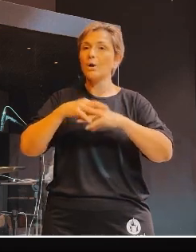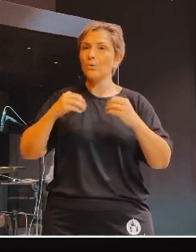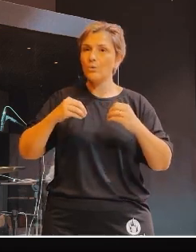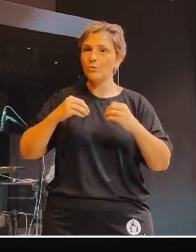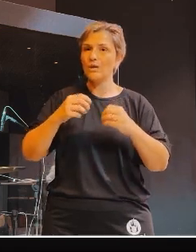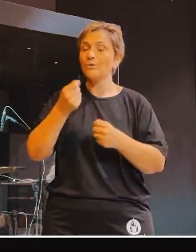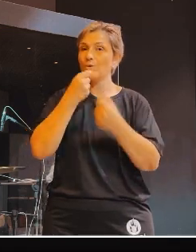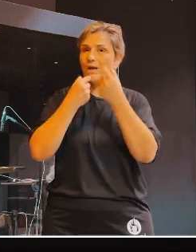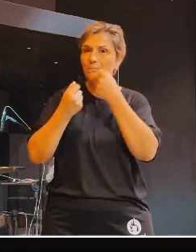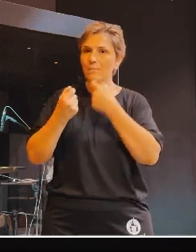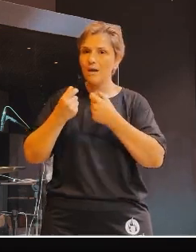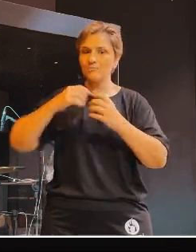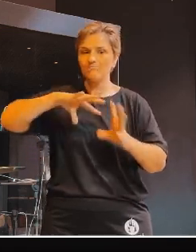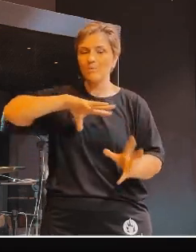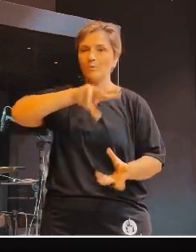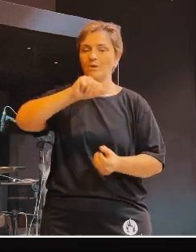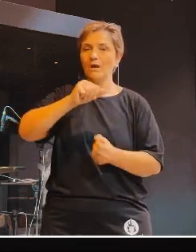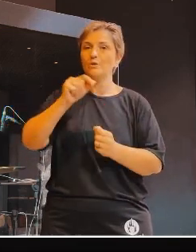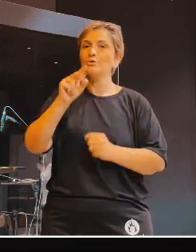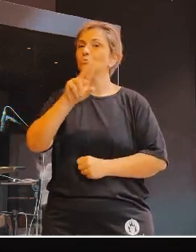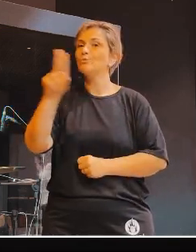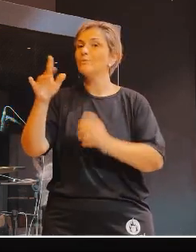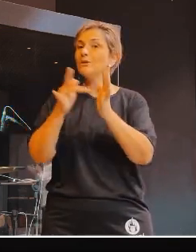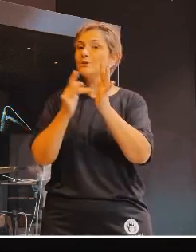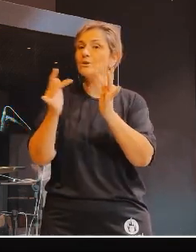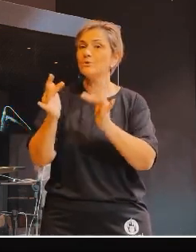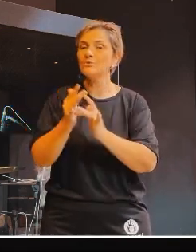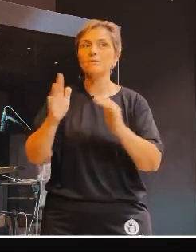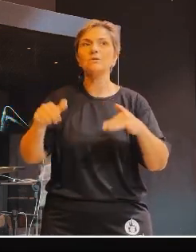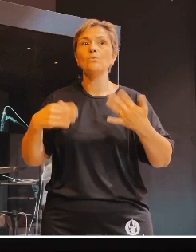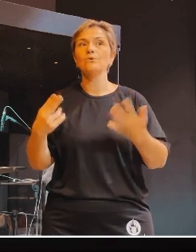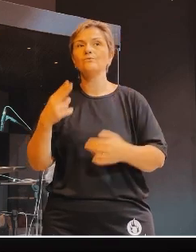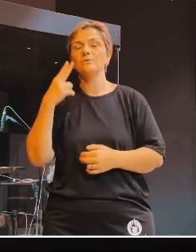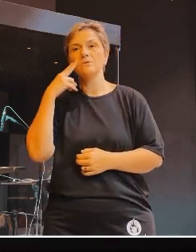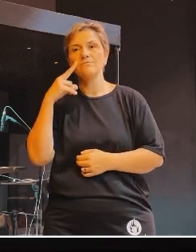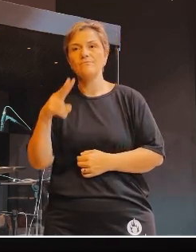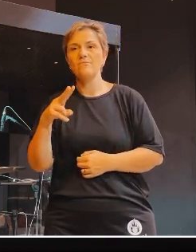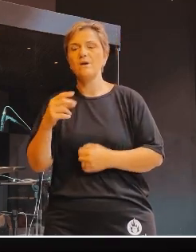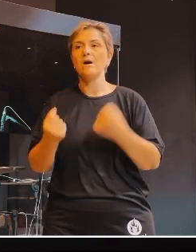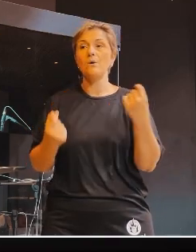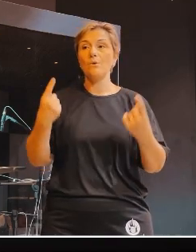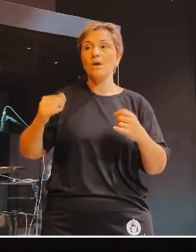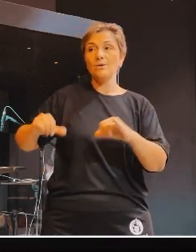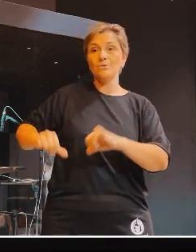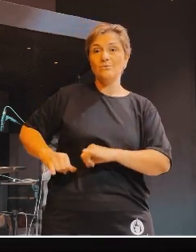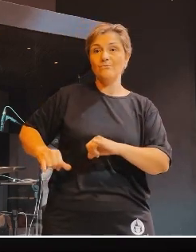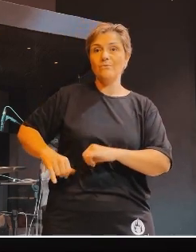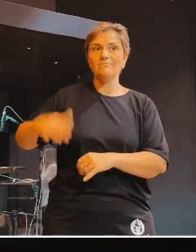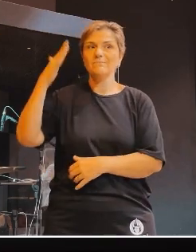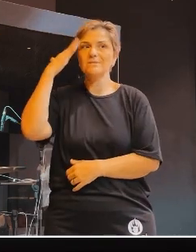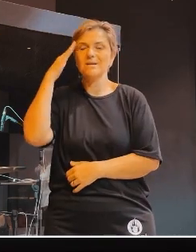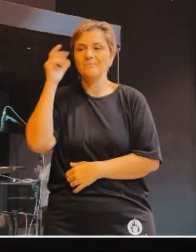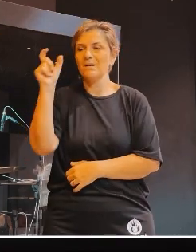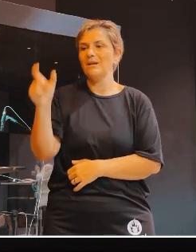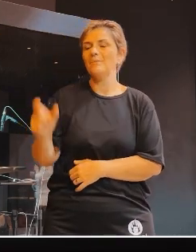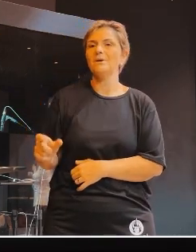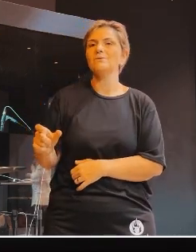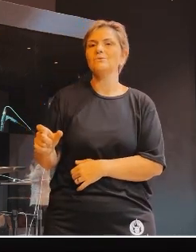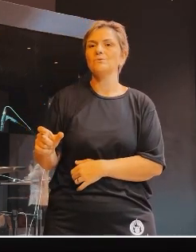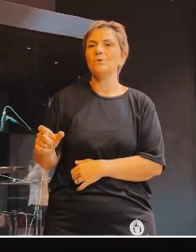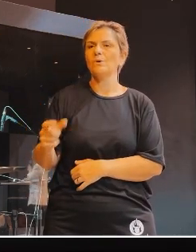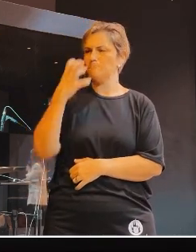Jesus. Então quando você ver alguém sofrendo, sabe aquela pessoa